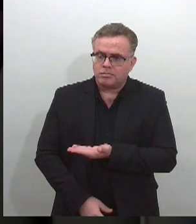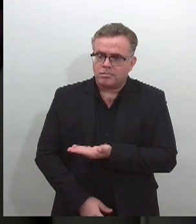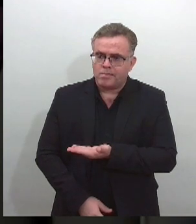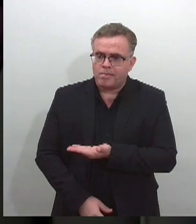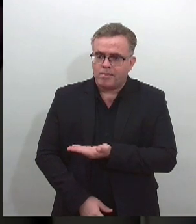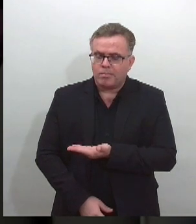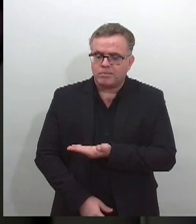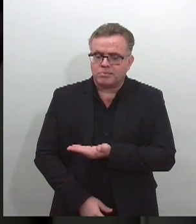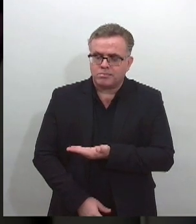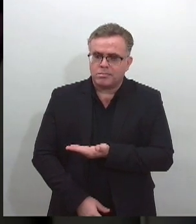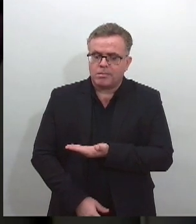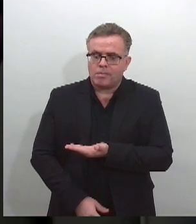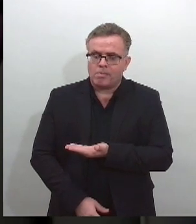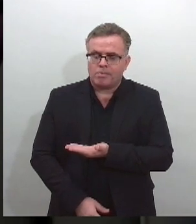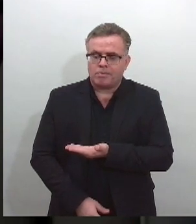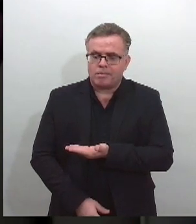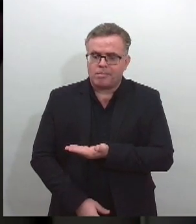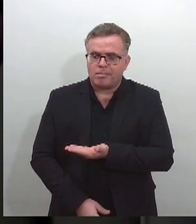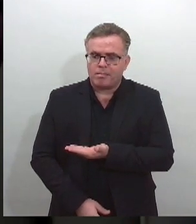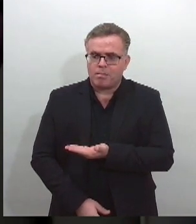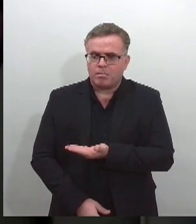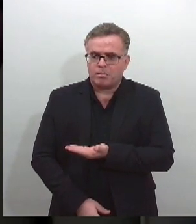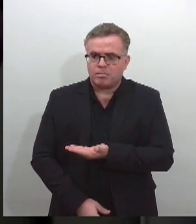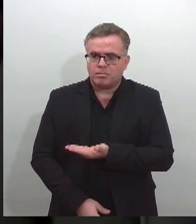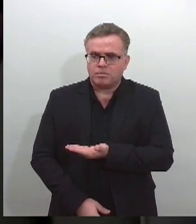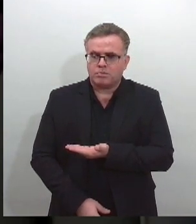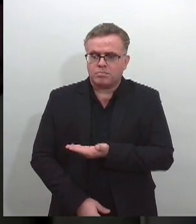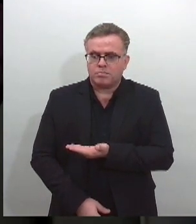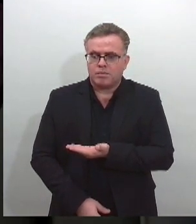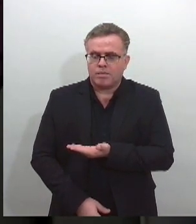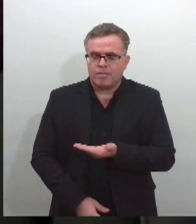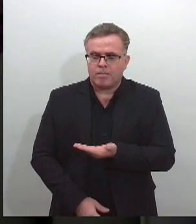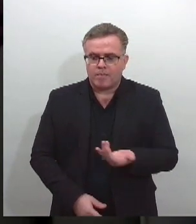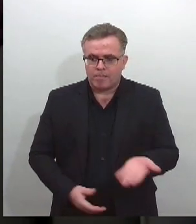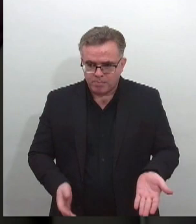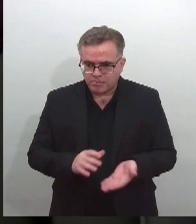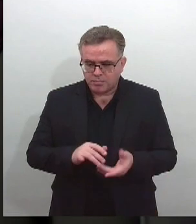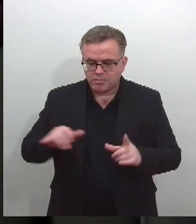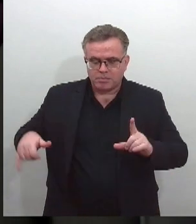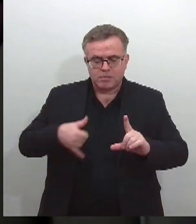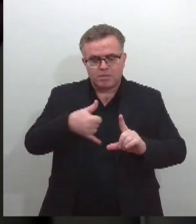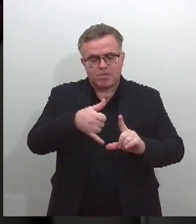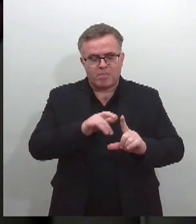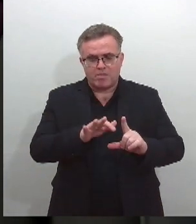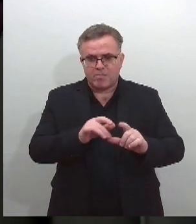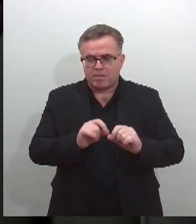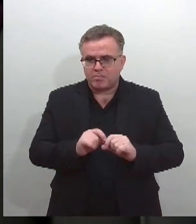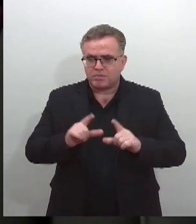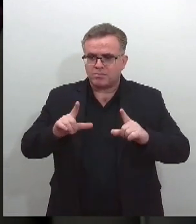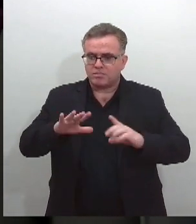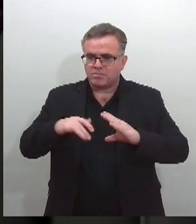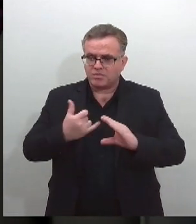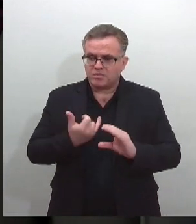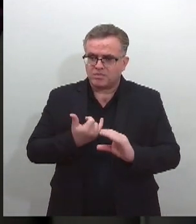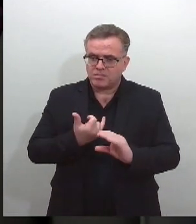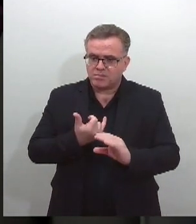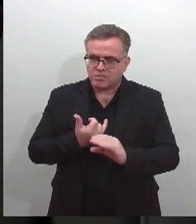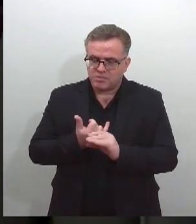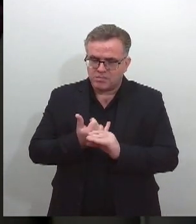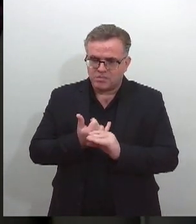no Twitter, @TVAlese, e no QR Code aqui na tela você também acessa o nosso canal no YouTube.